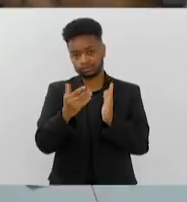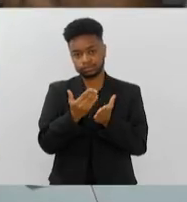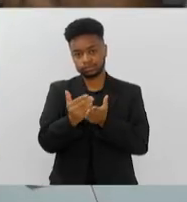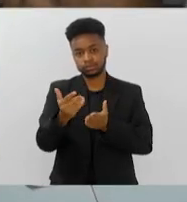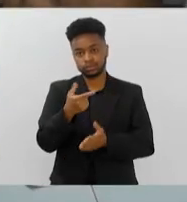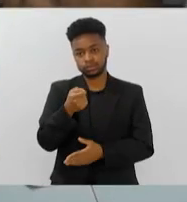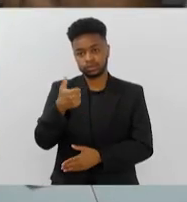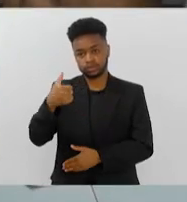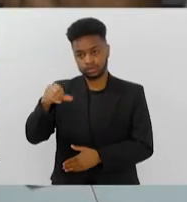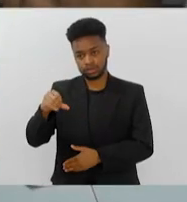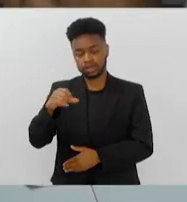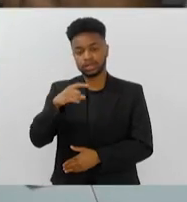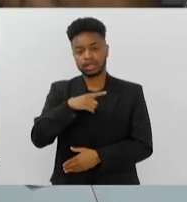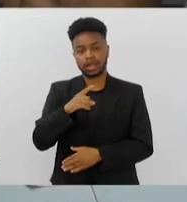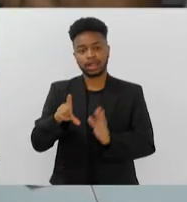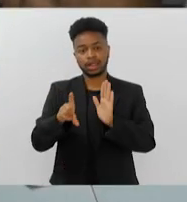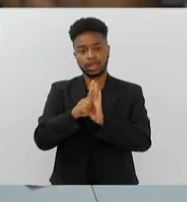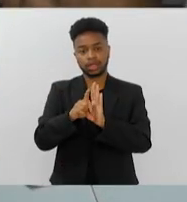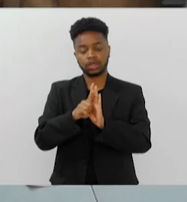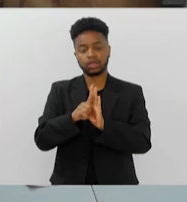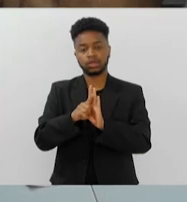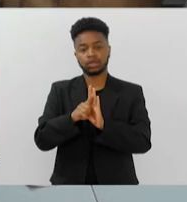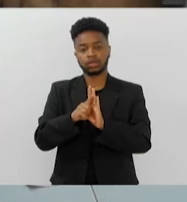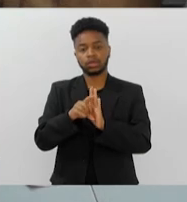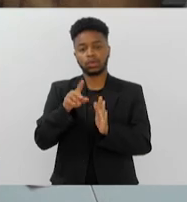lei do piso regional.